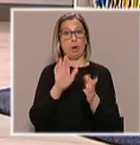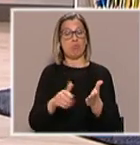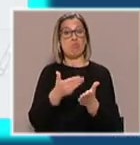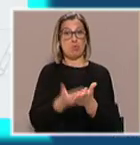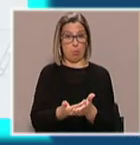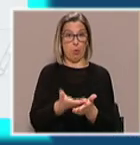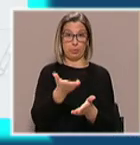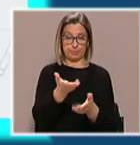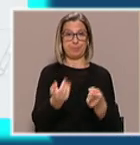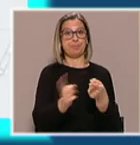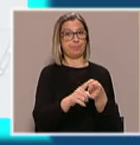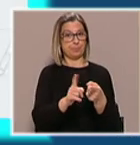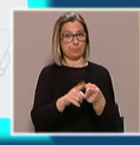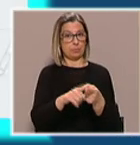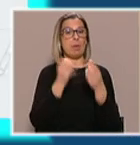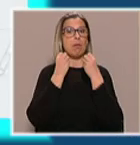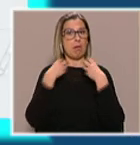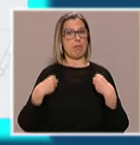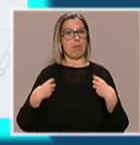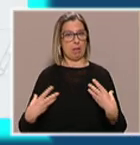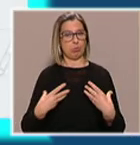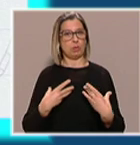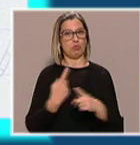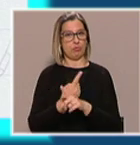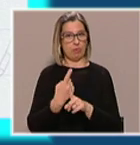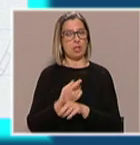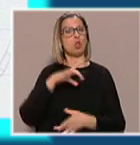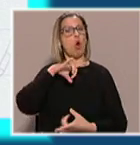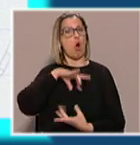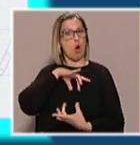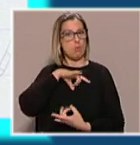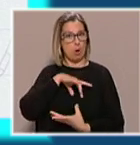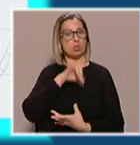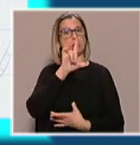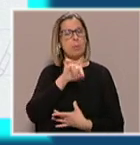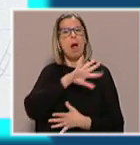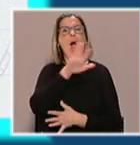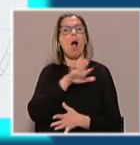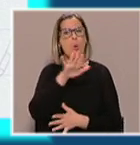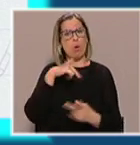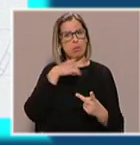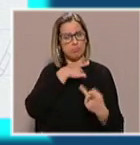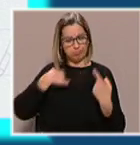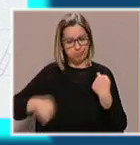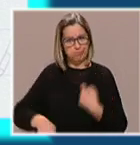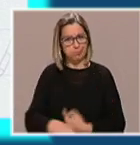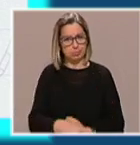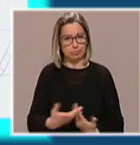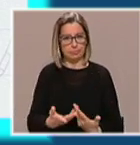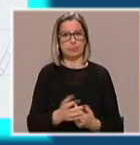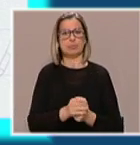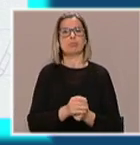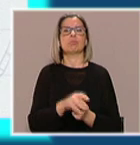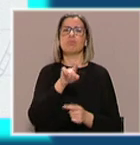proposto é glândulas e hormonas e localização das glândulas endócrinas, falando também um pouco